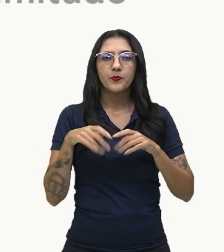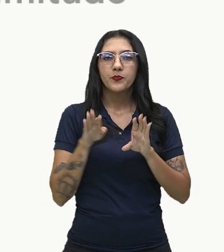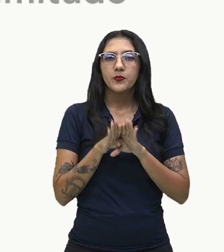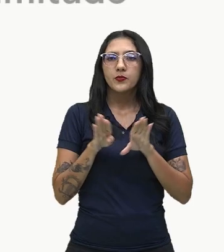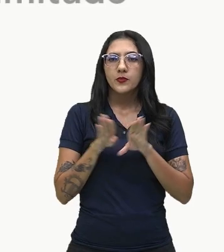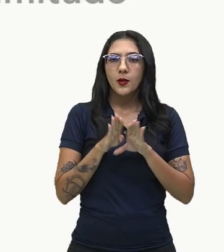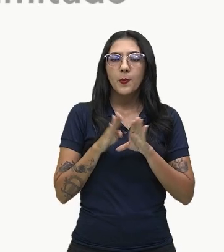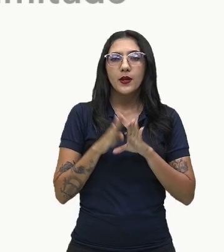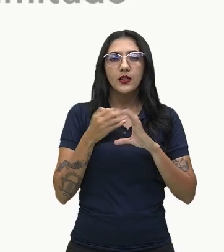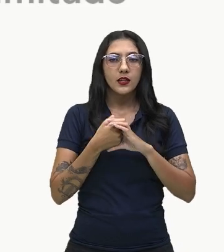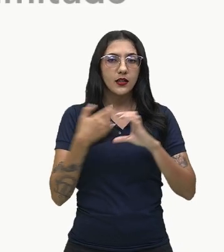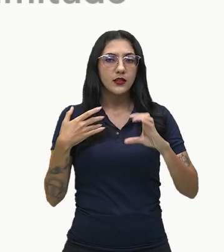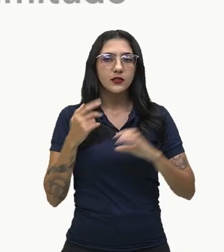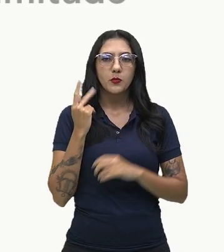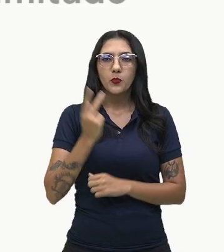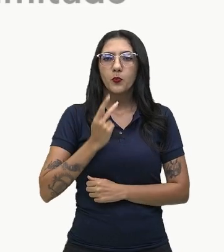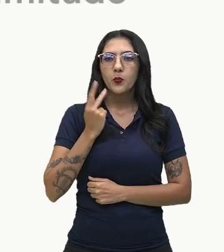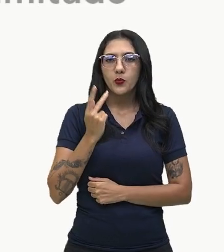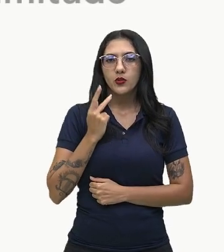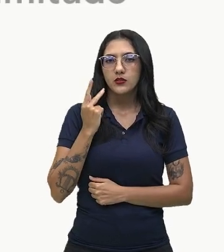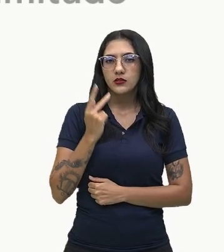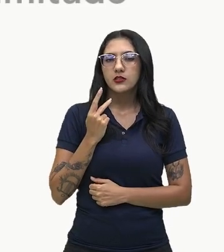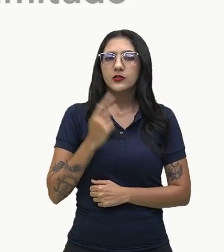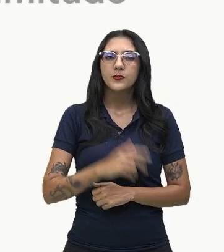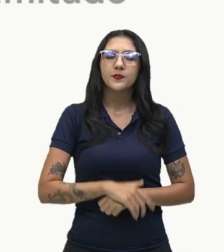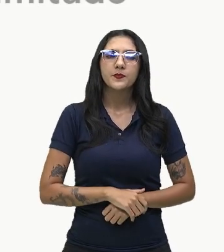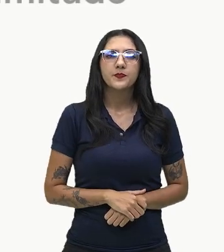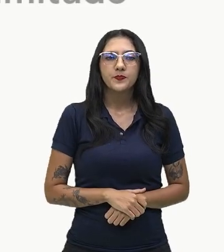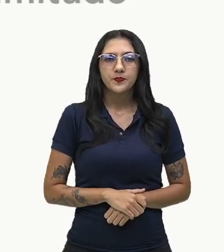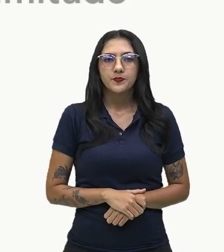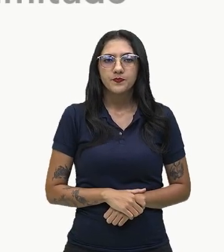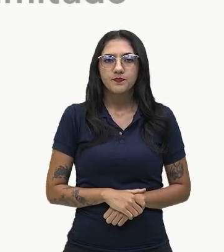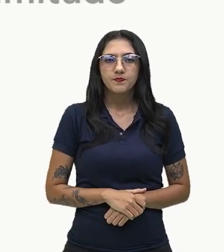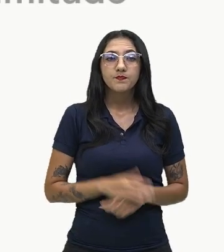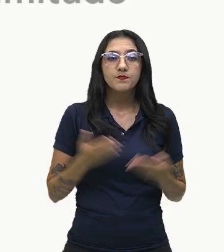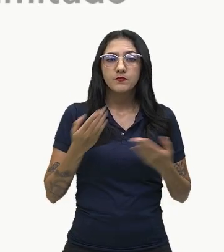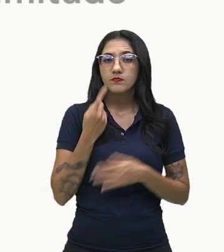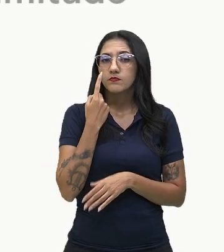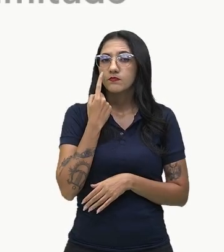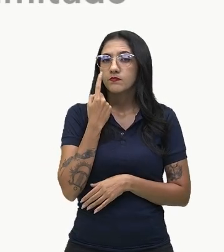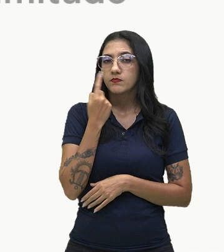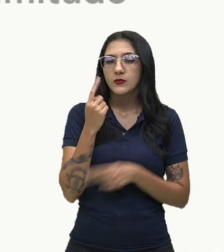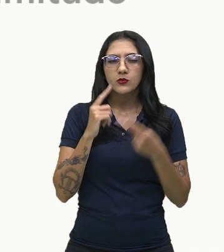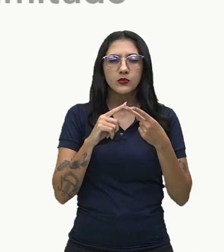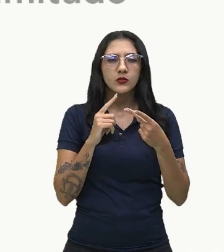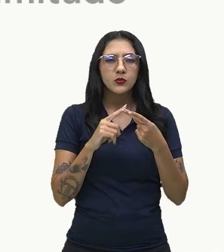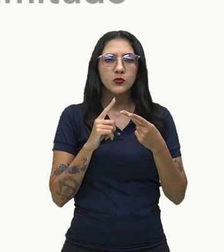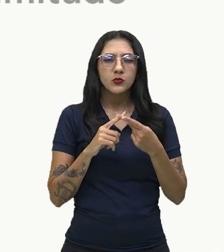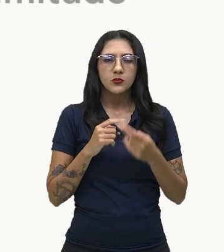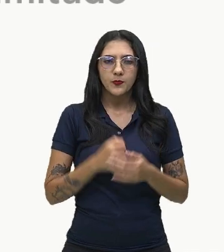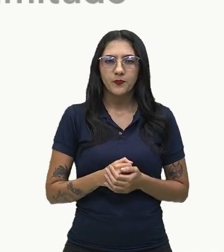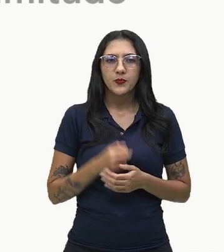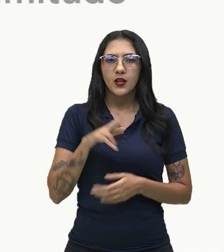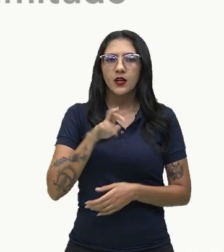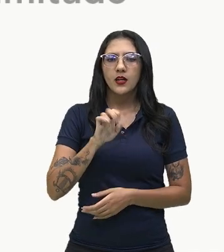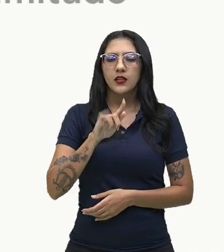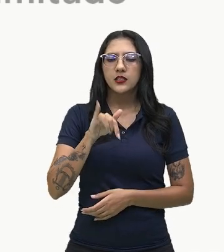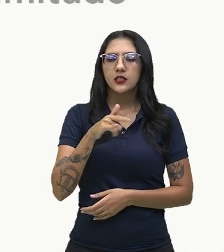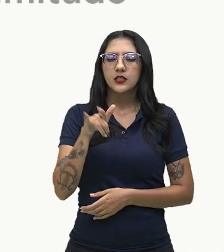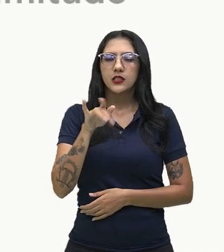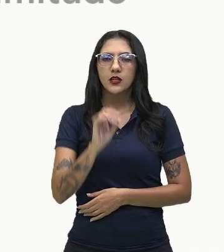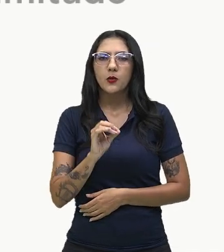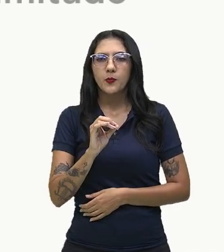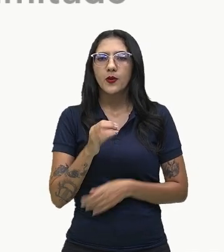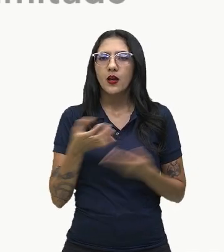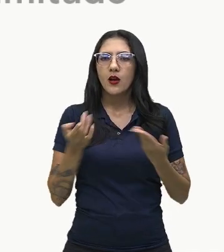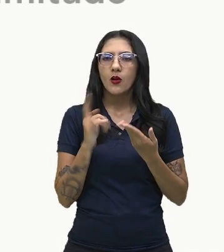também características políticas. E aí nós chegamos no conceito de região, que refere-se a uma área ou território que vai ser